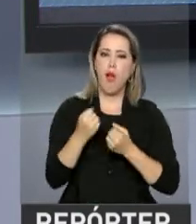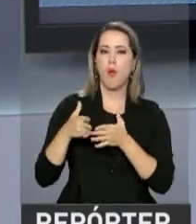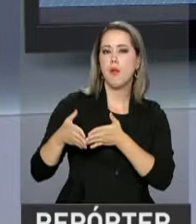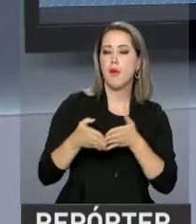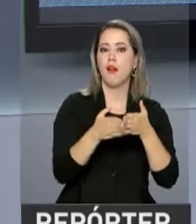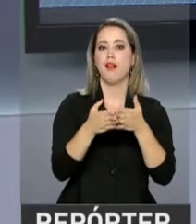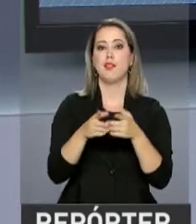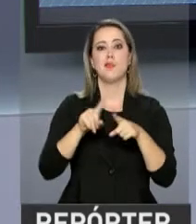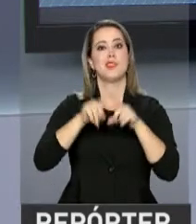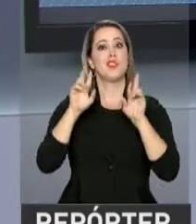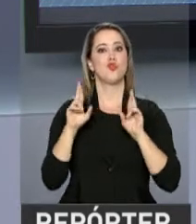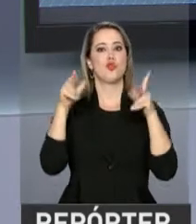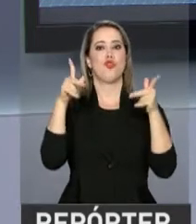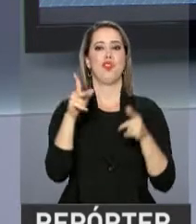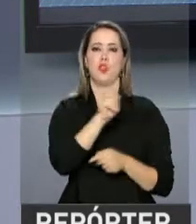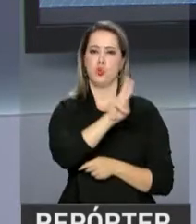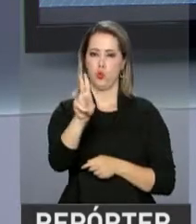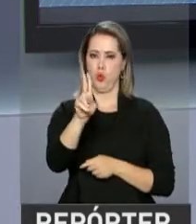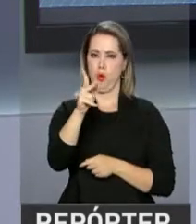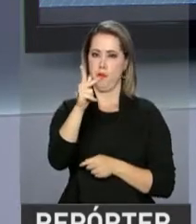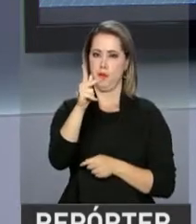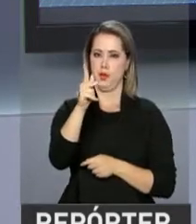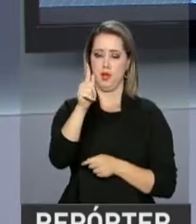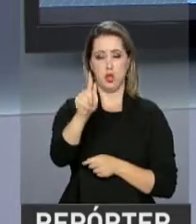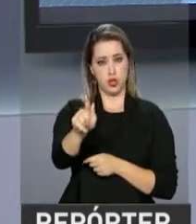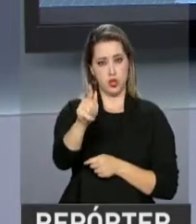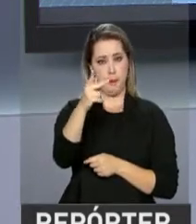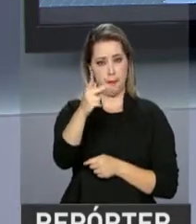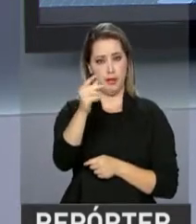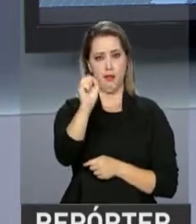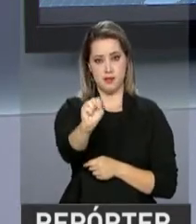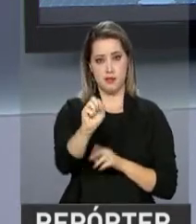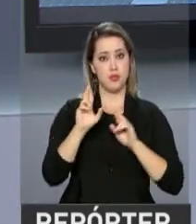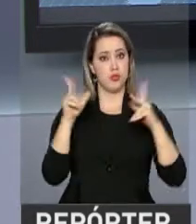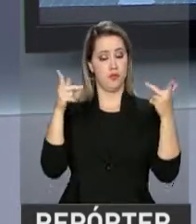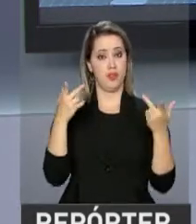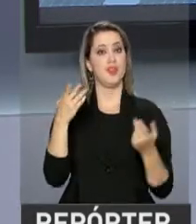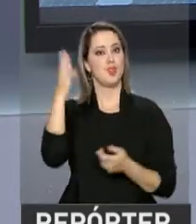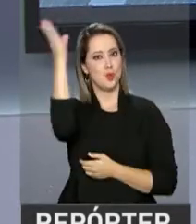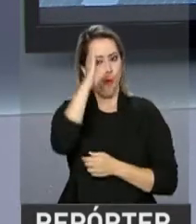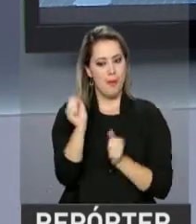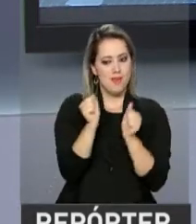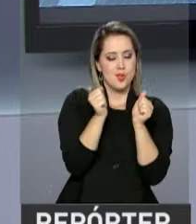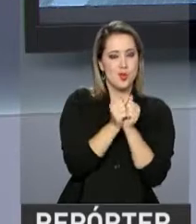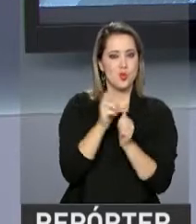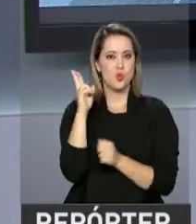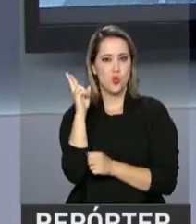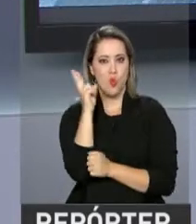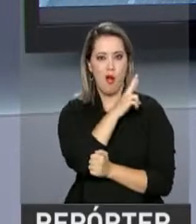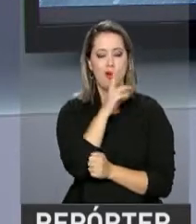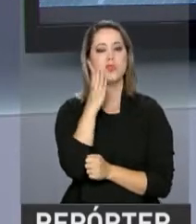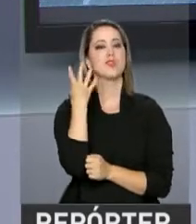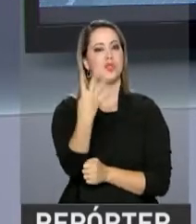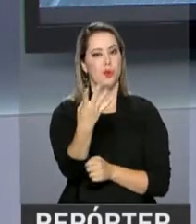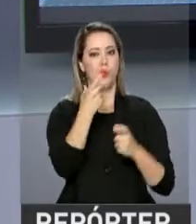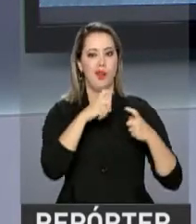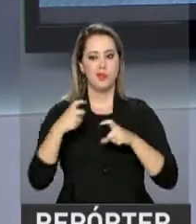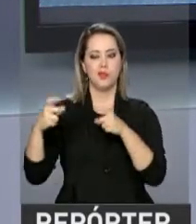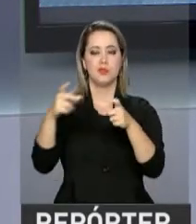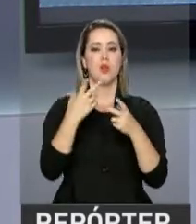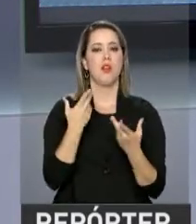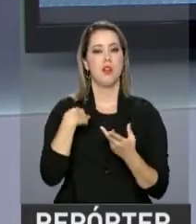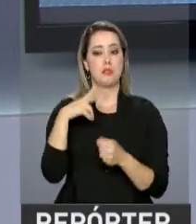americano gps o brasil em parceria com a rússia já conta com quatro estações do gol nas um sistema russo de